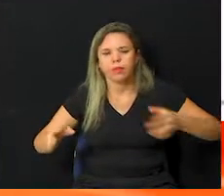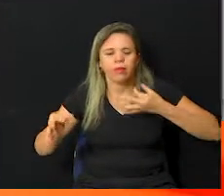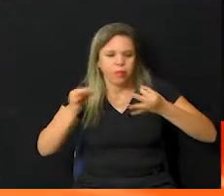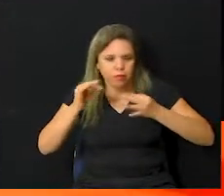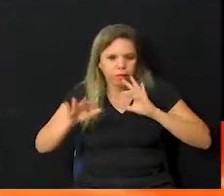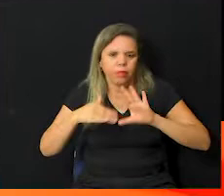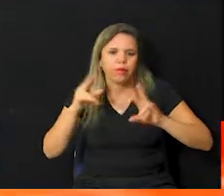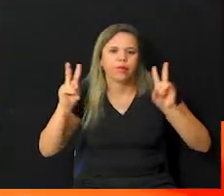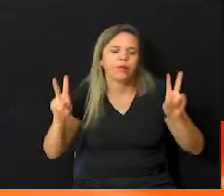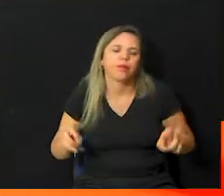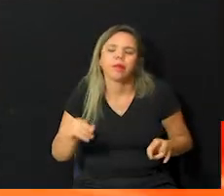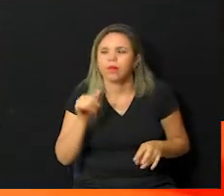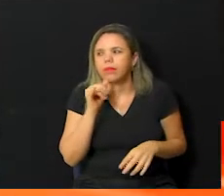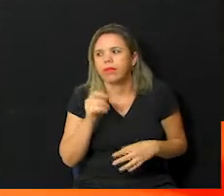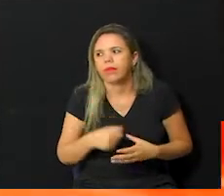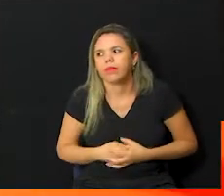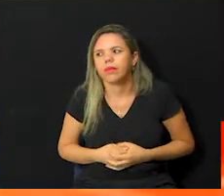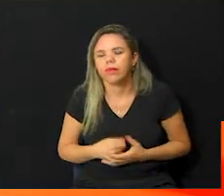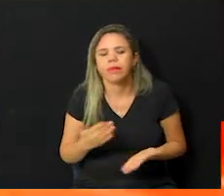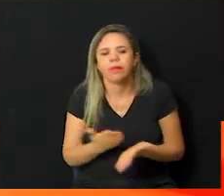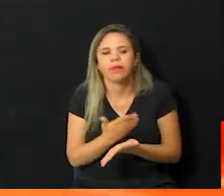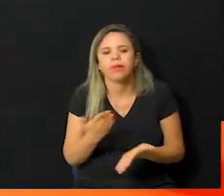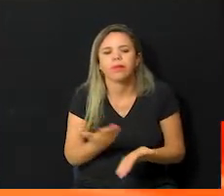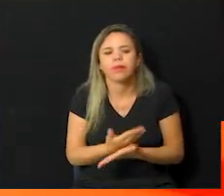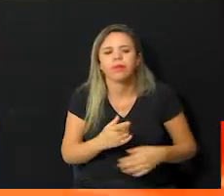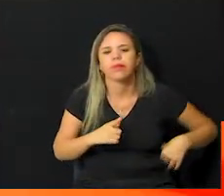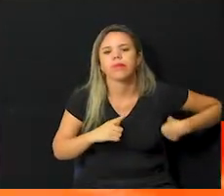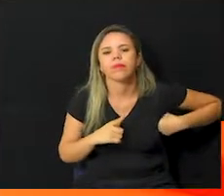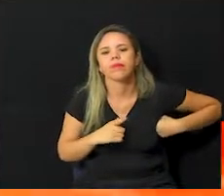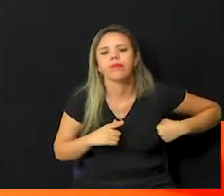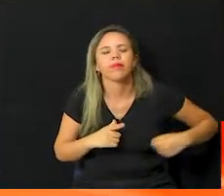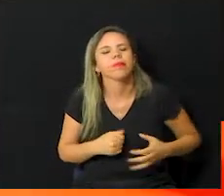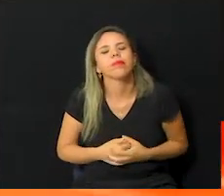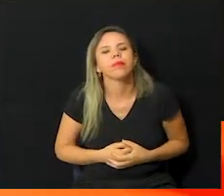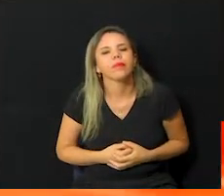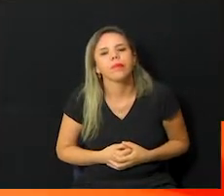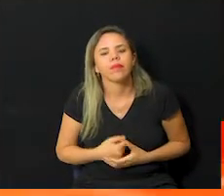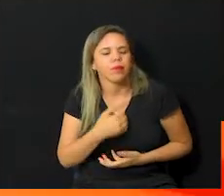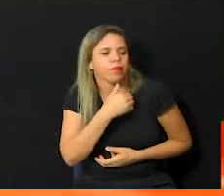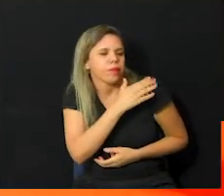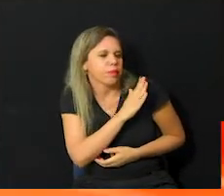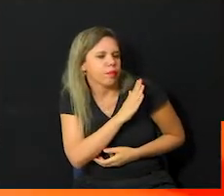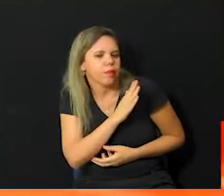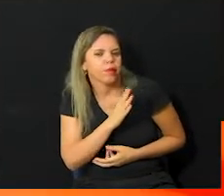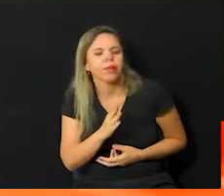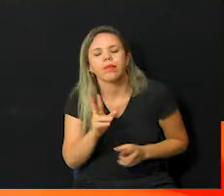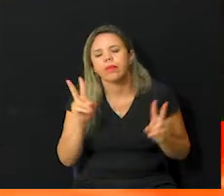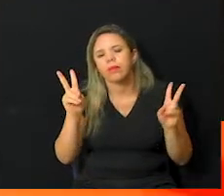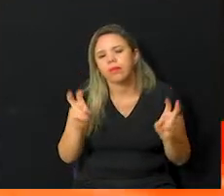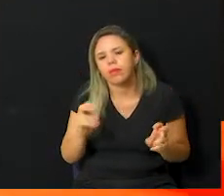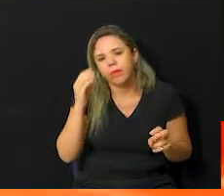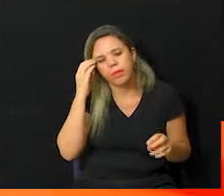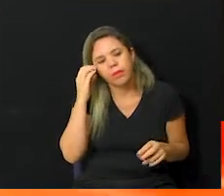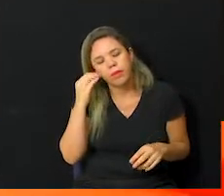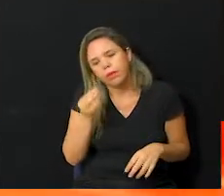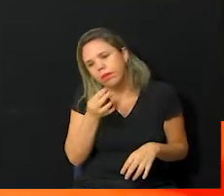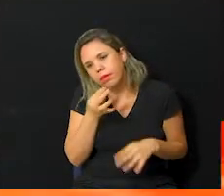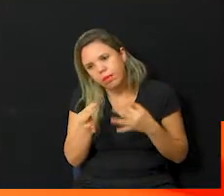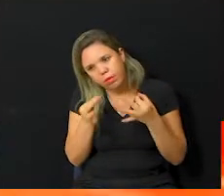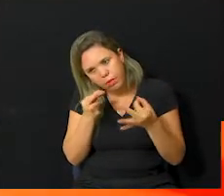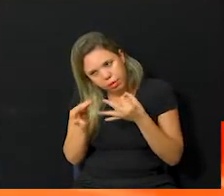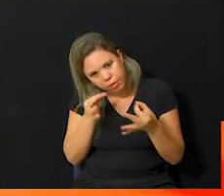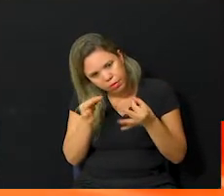Recebi algumas críticas em relação, por exemplo, no livro tem uma questão muito forte relacionada a preconceito. Recebi algumas